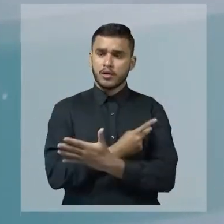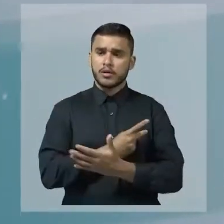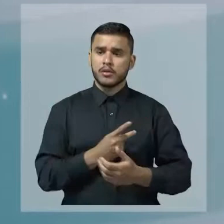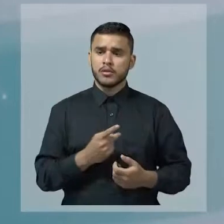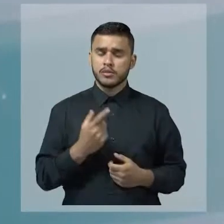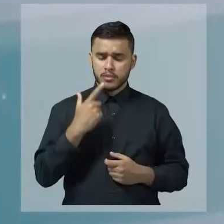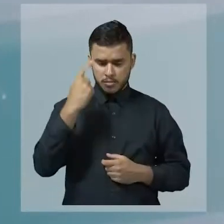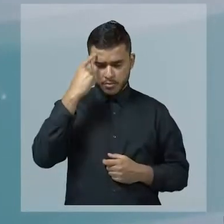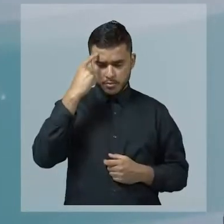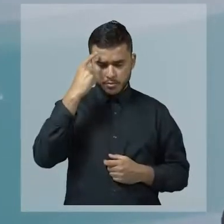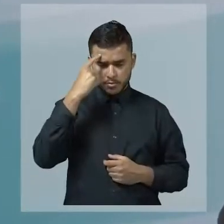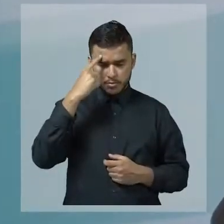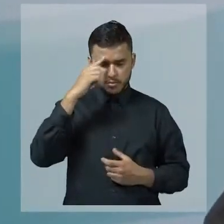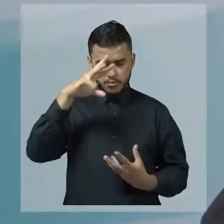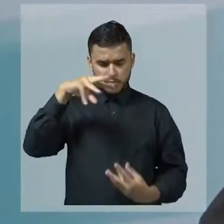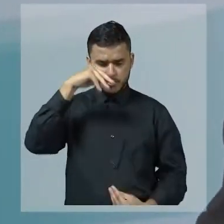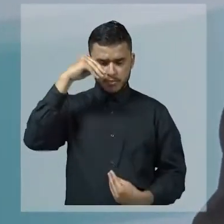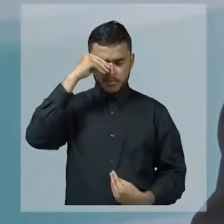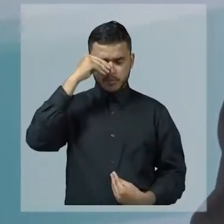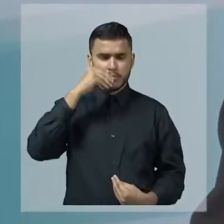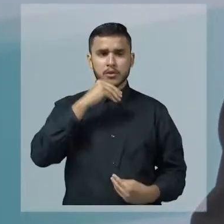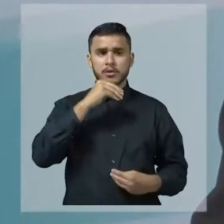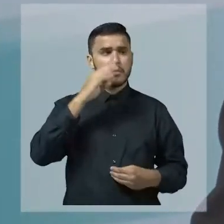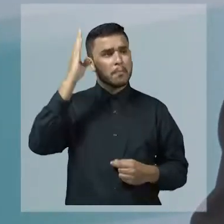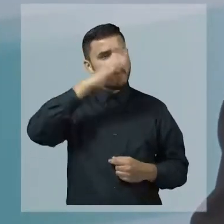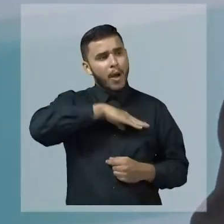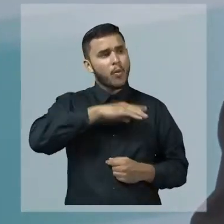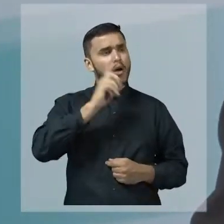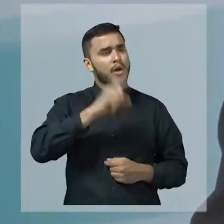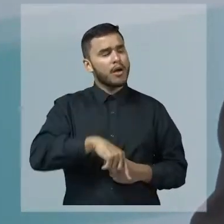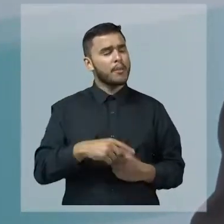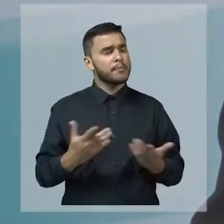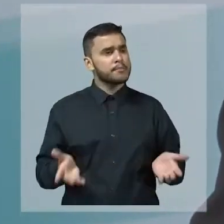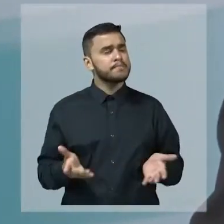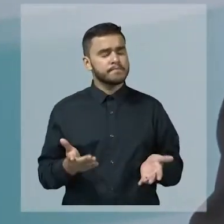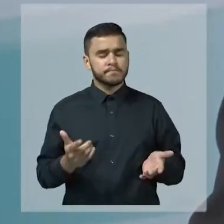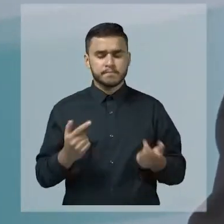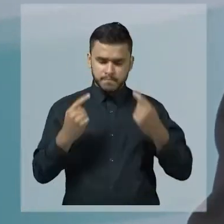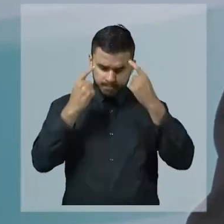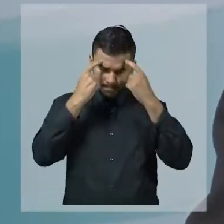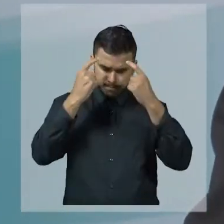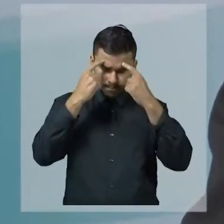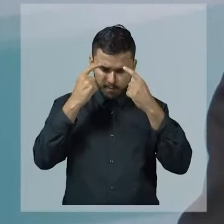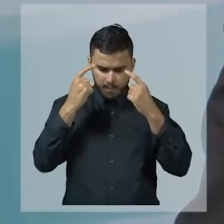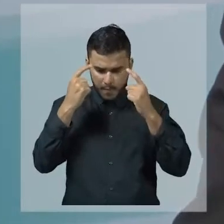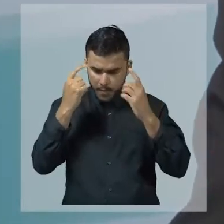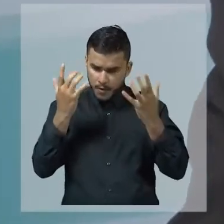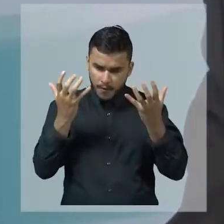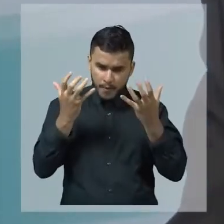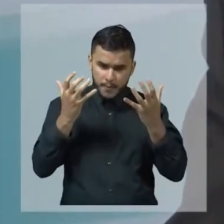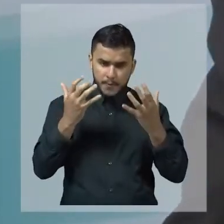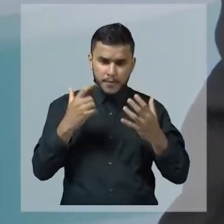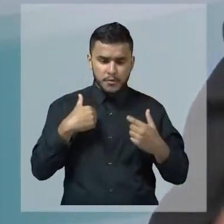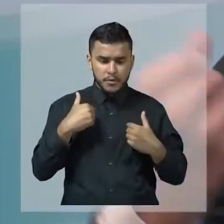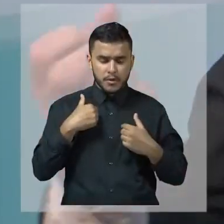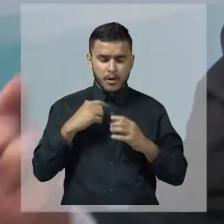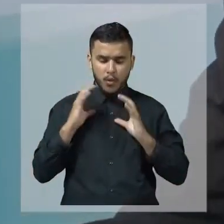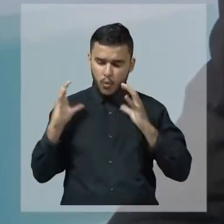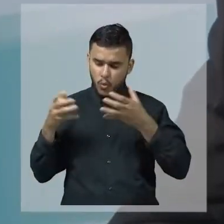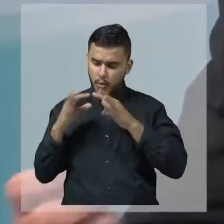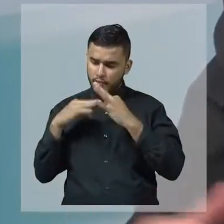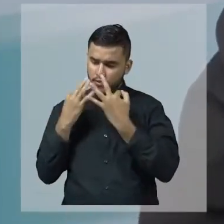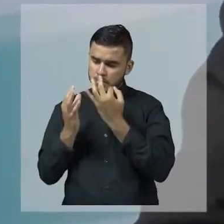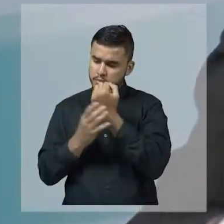a influências espirituais malsãs que, infelizmente, levam esses jovens mal formados e